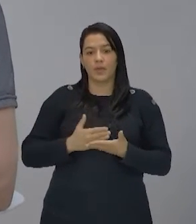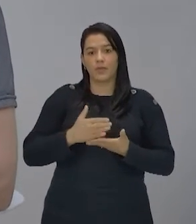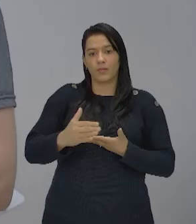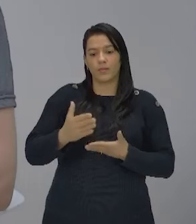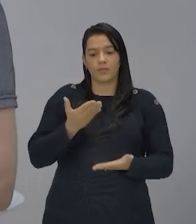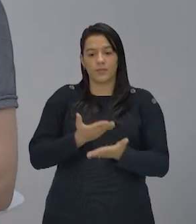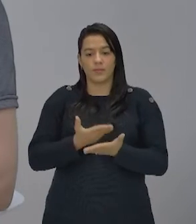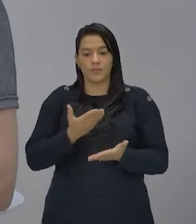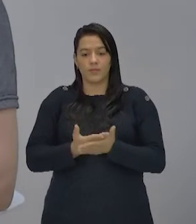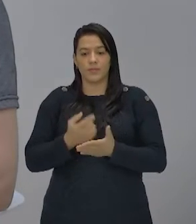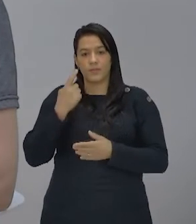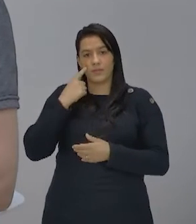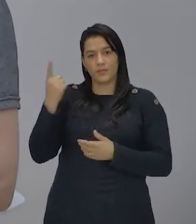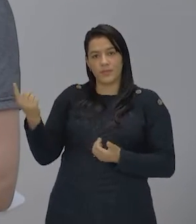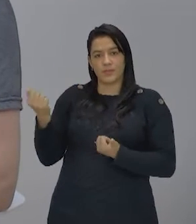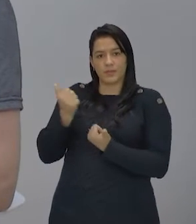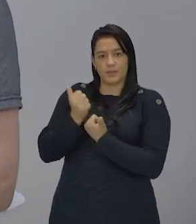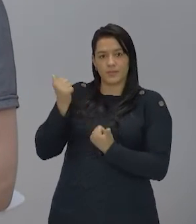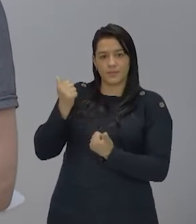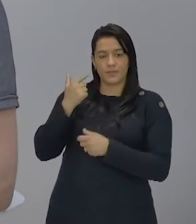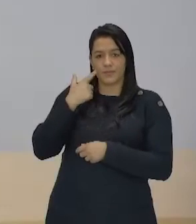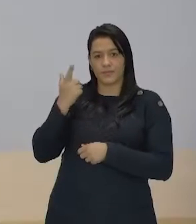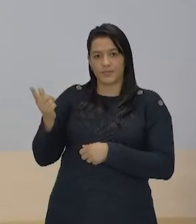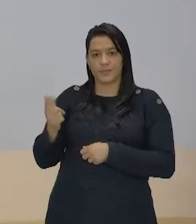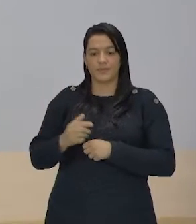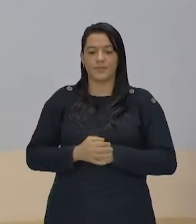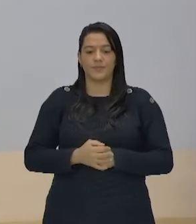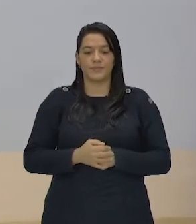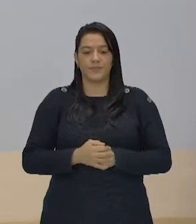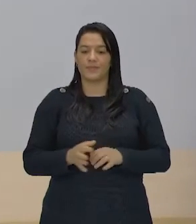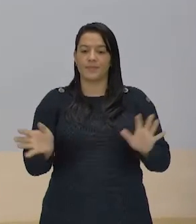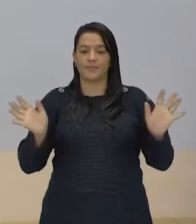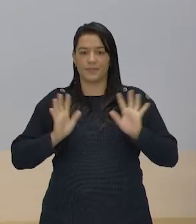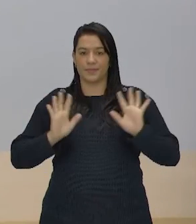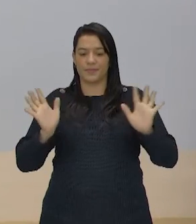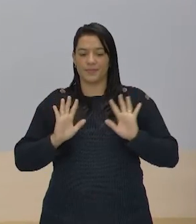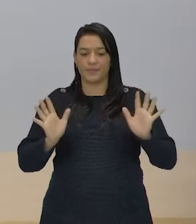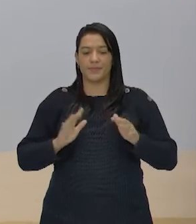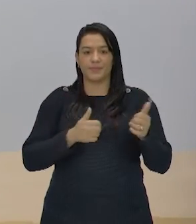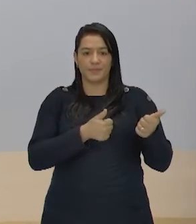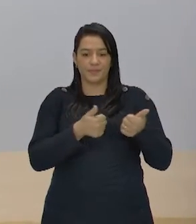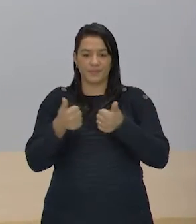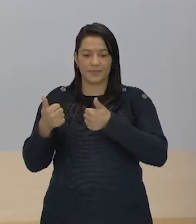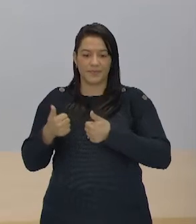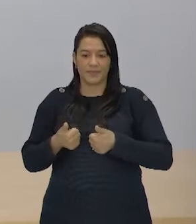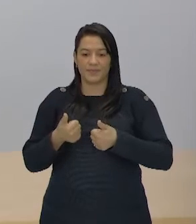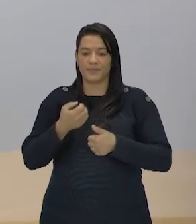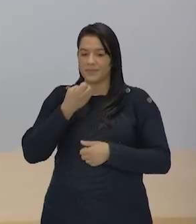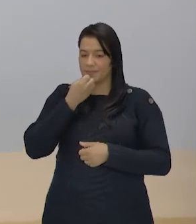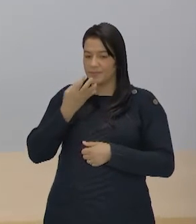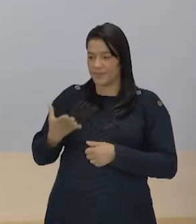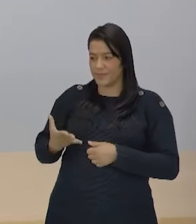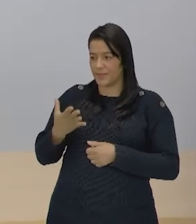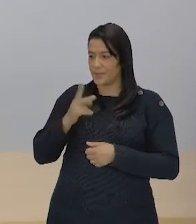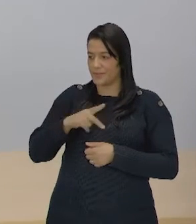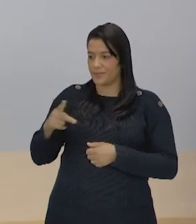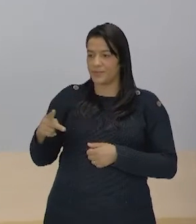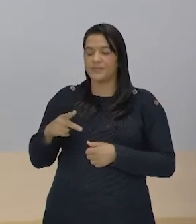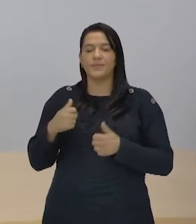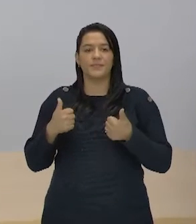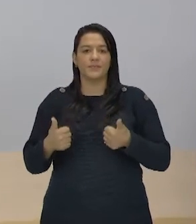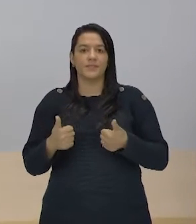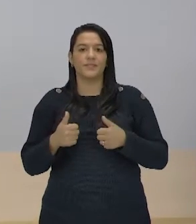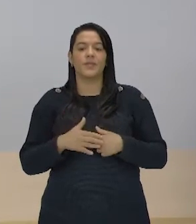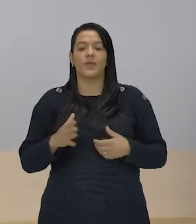nossa moderadora Rosana. Good morning, Rosana. Good morning, everyone. Good morning, Teacher Eddie.